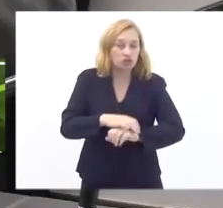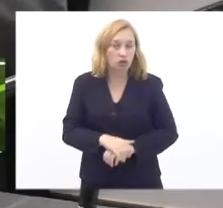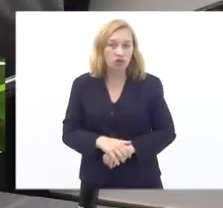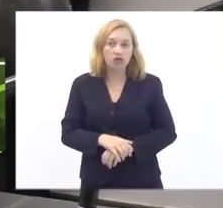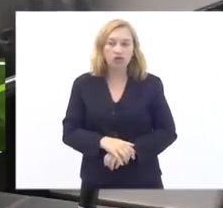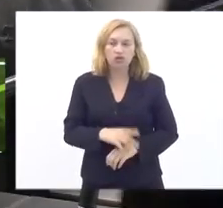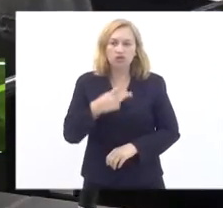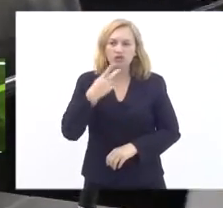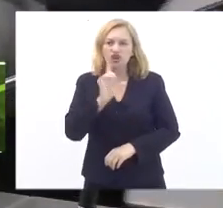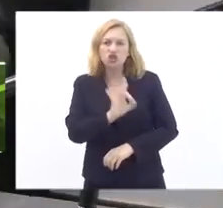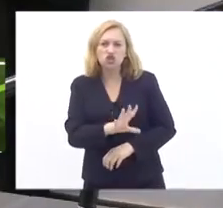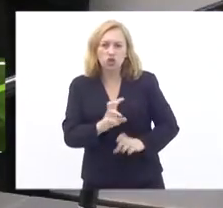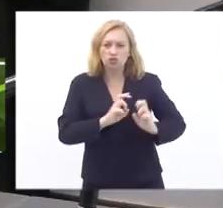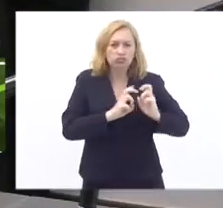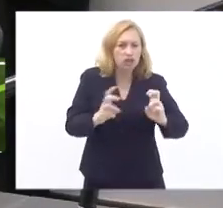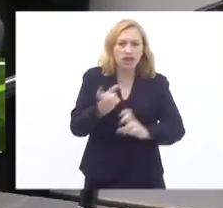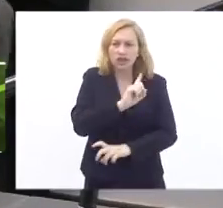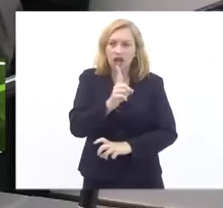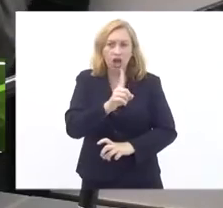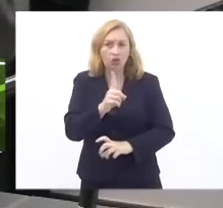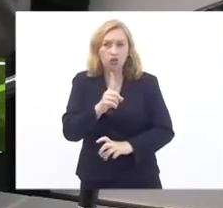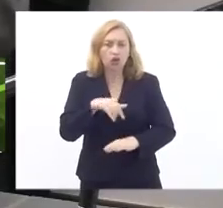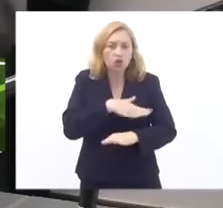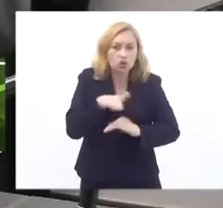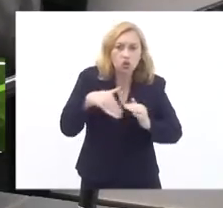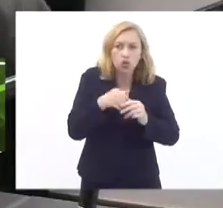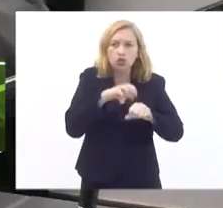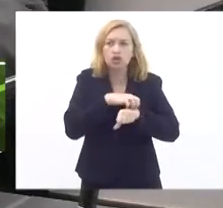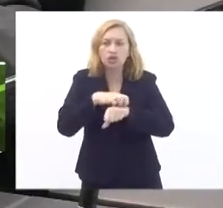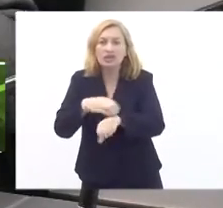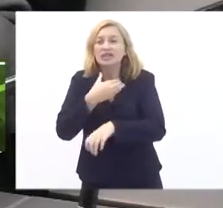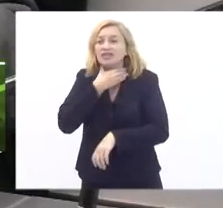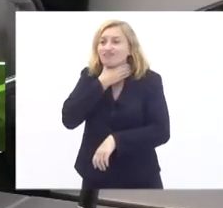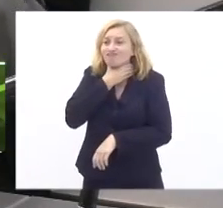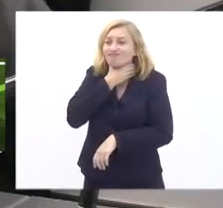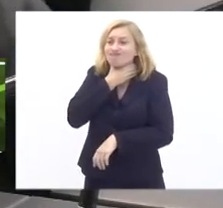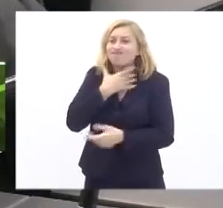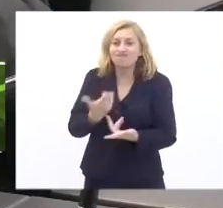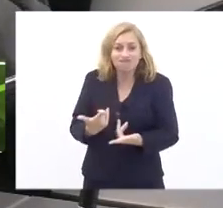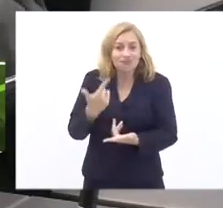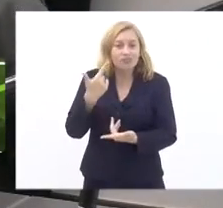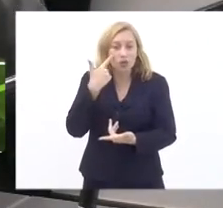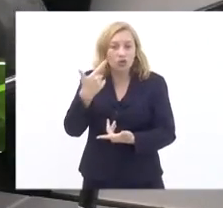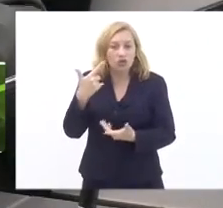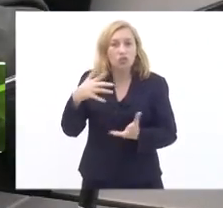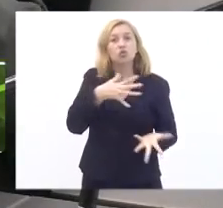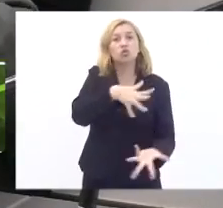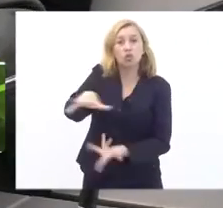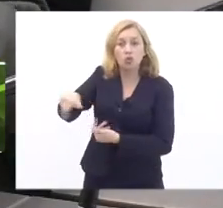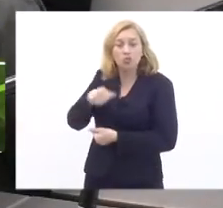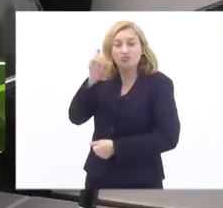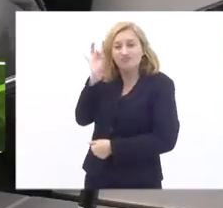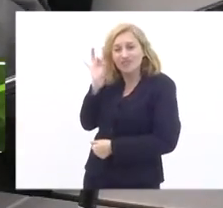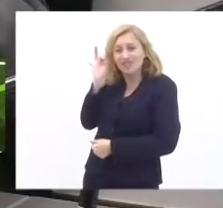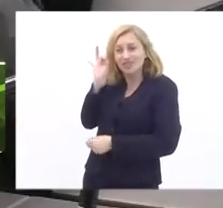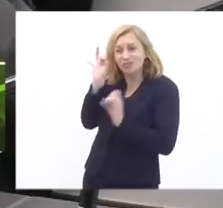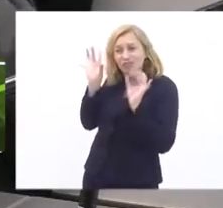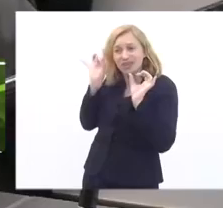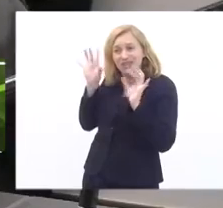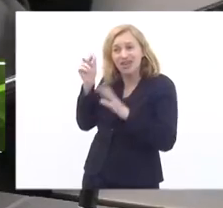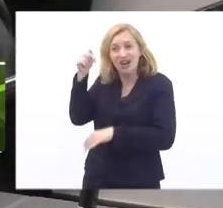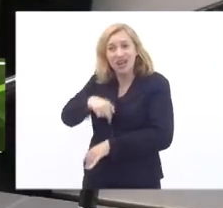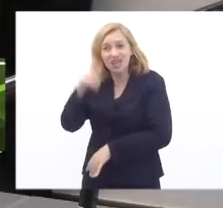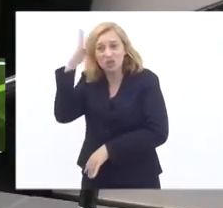não, o sistema, função da crise que está debelada no mundo, mas em especial aqui